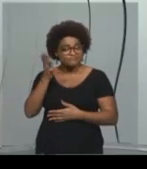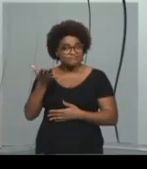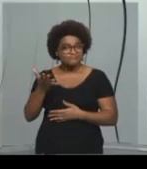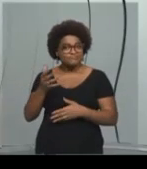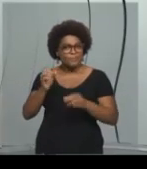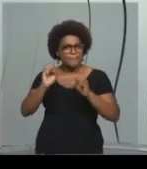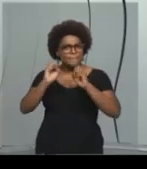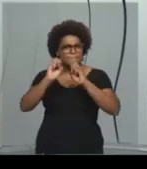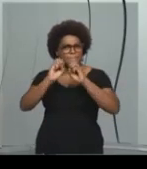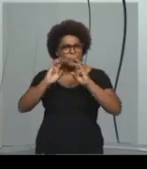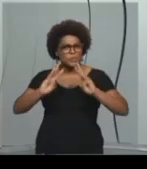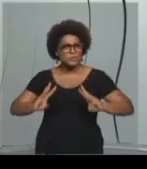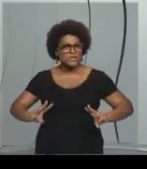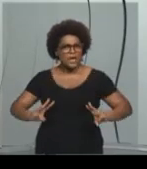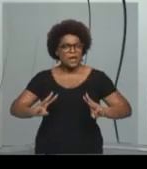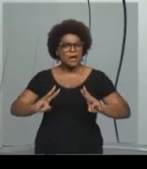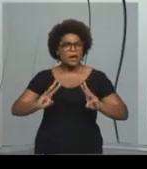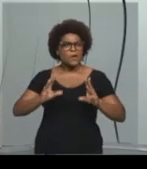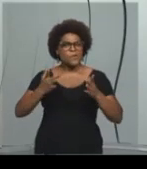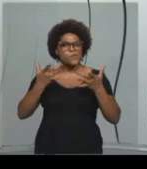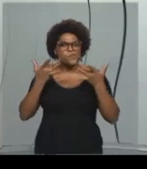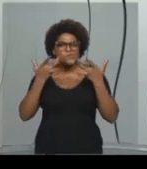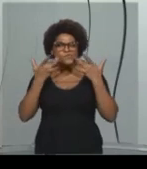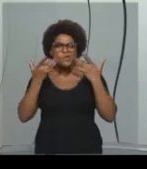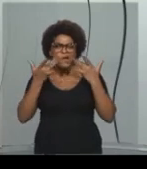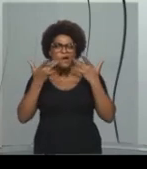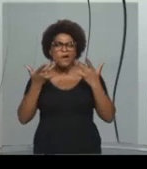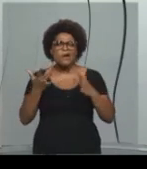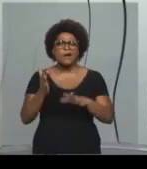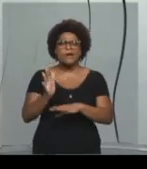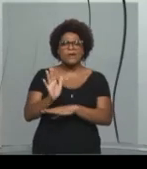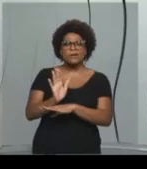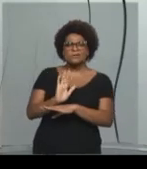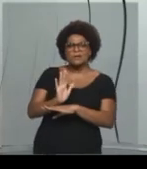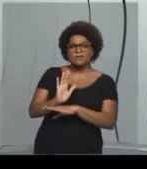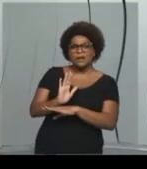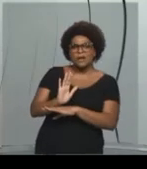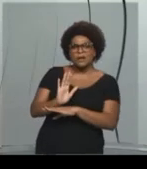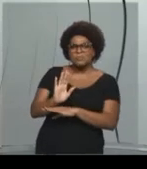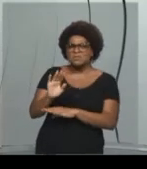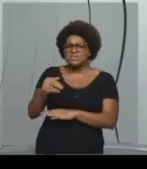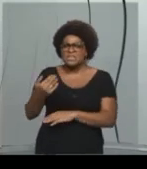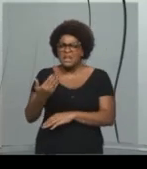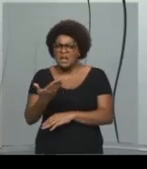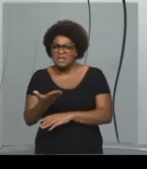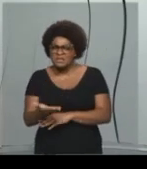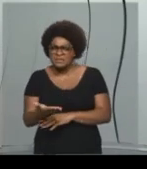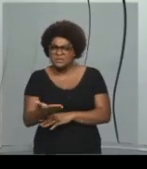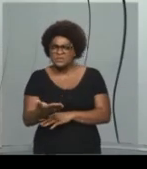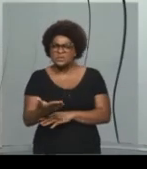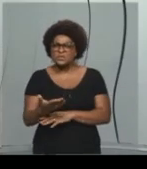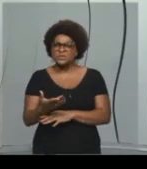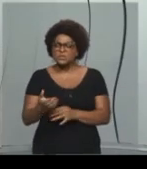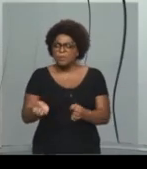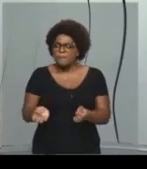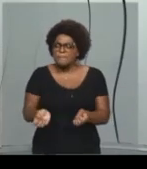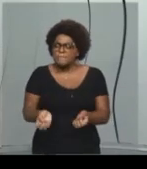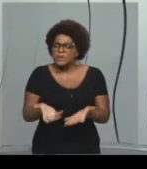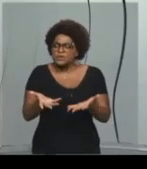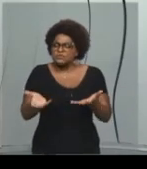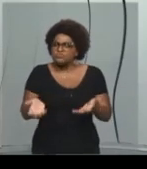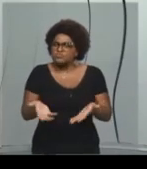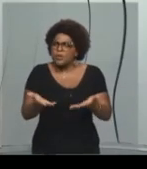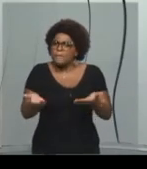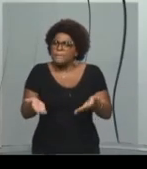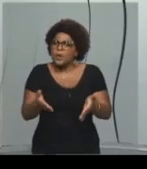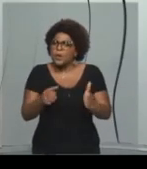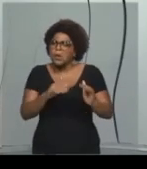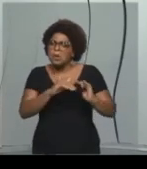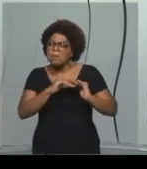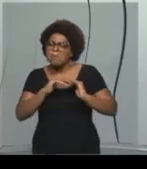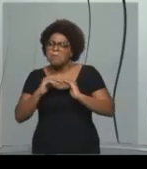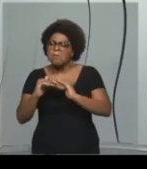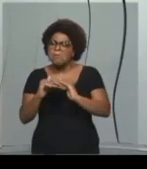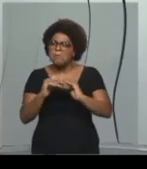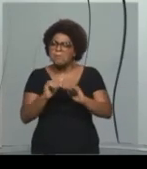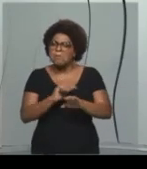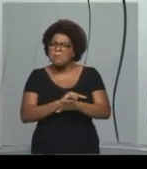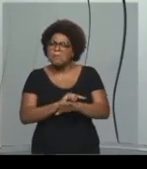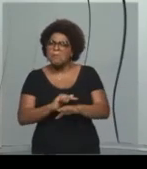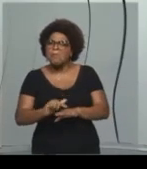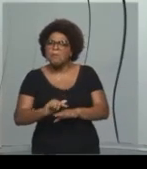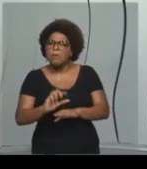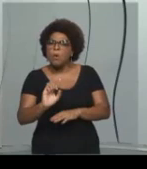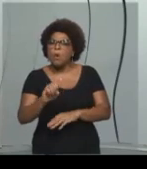cinemas. Será que tudo isso estimula a padronização do comportamento ou é um obstáculo a